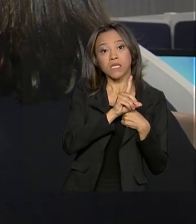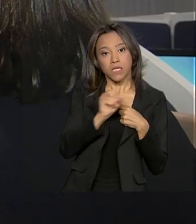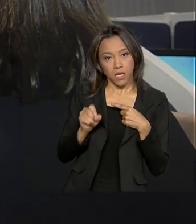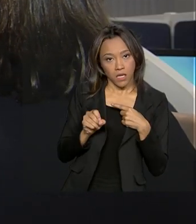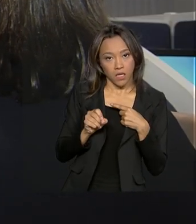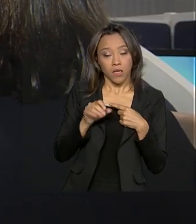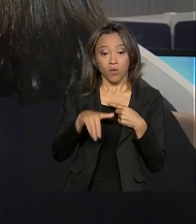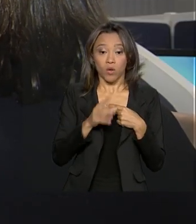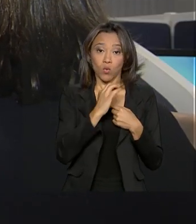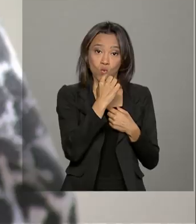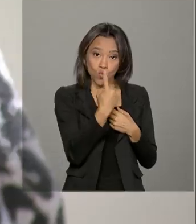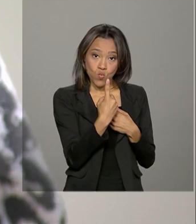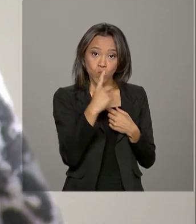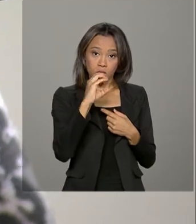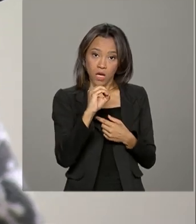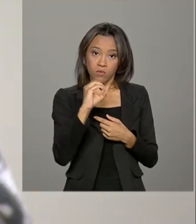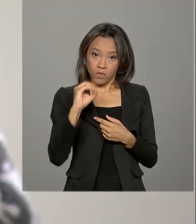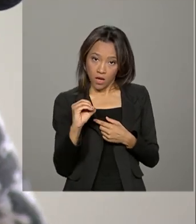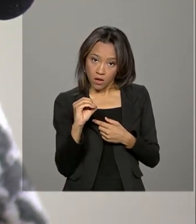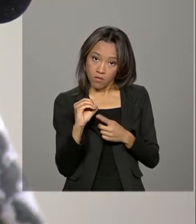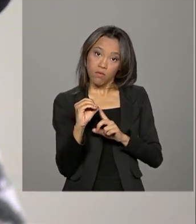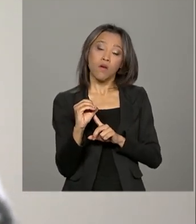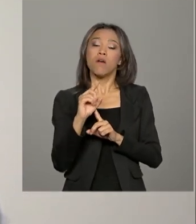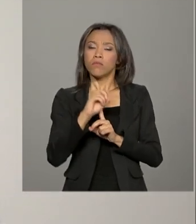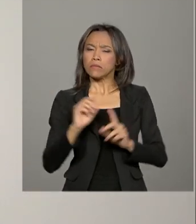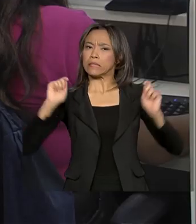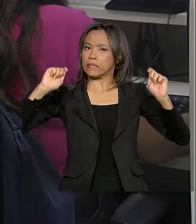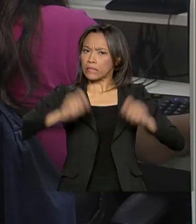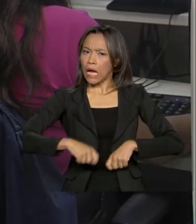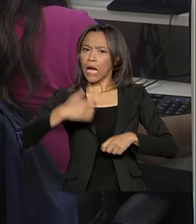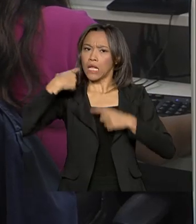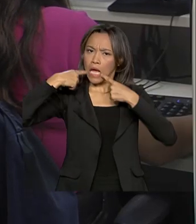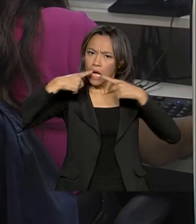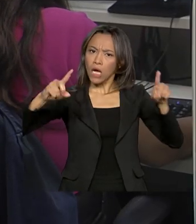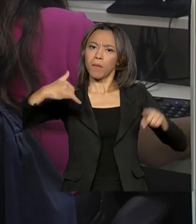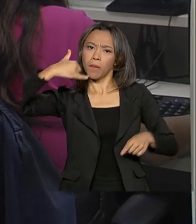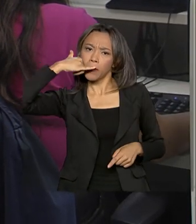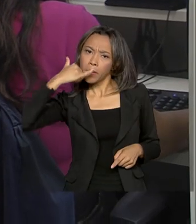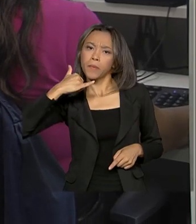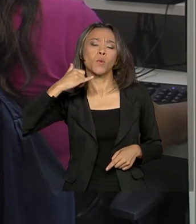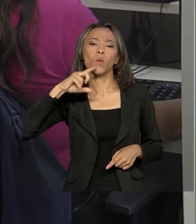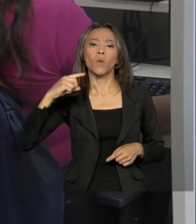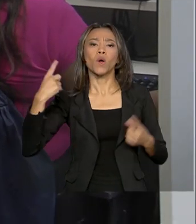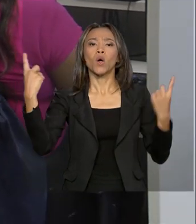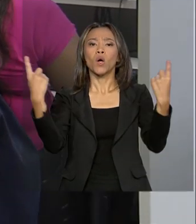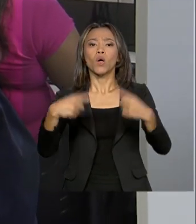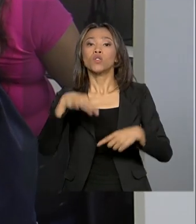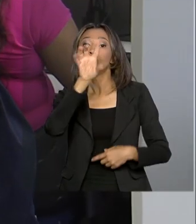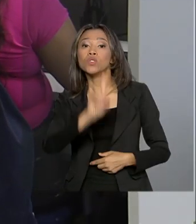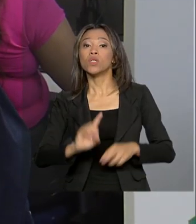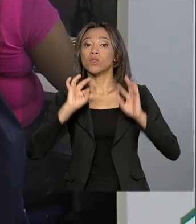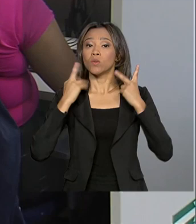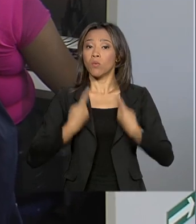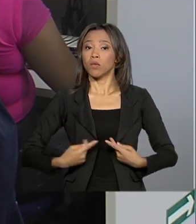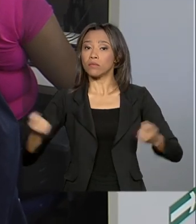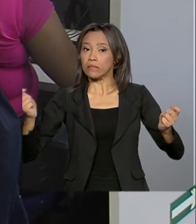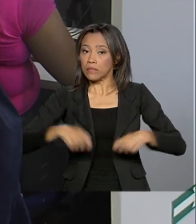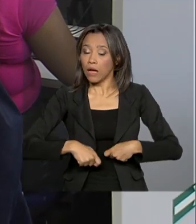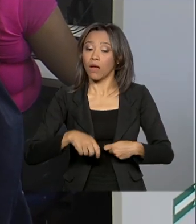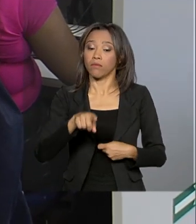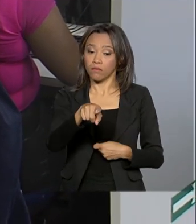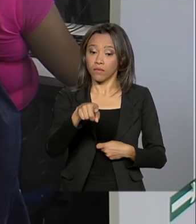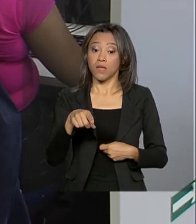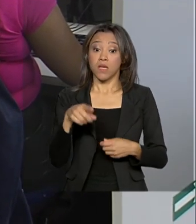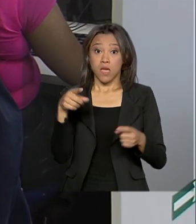ao discar 100, é possível fazer denúncias de desrespeito aos direitos humanos. Este ano, as duas centrais